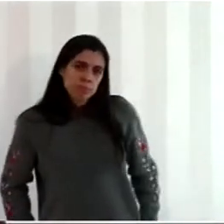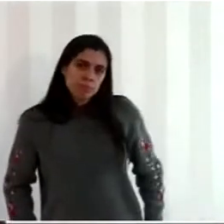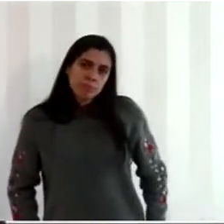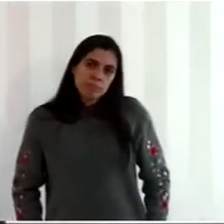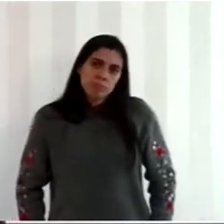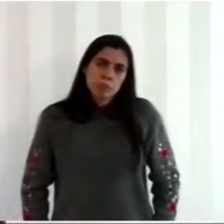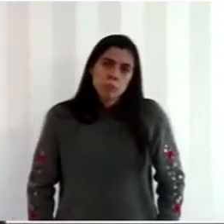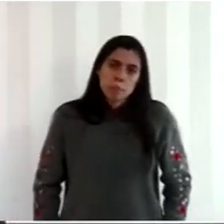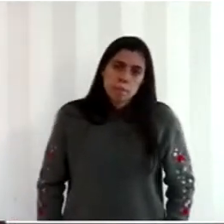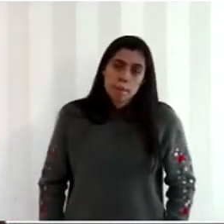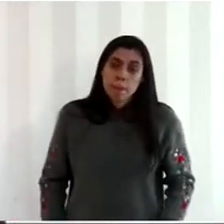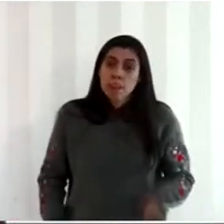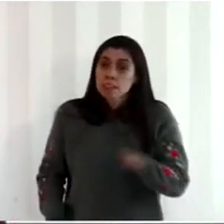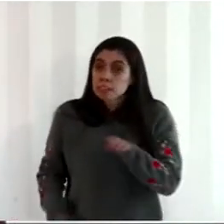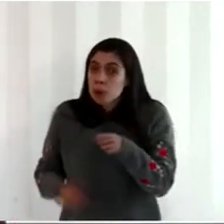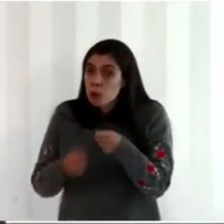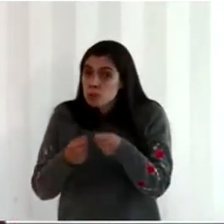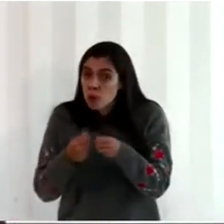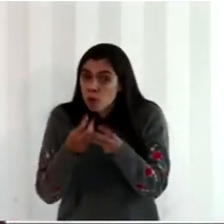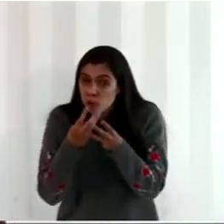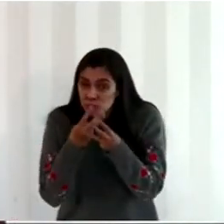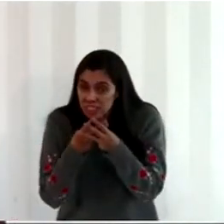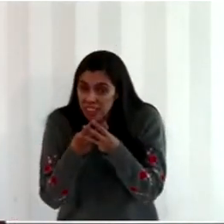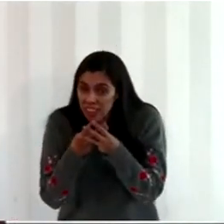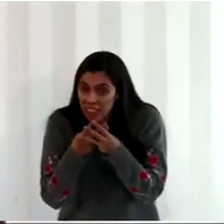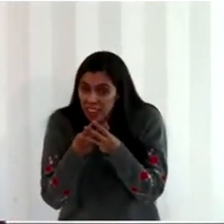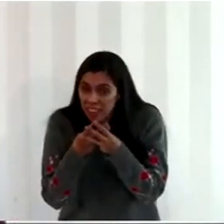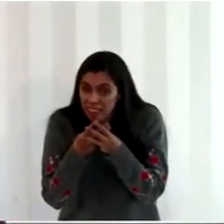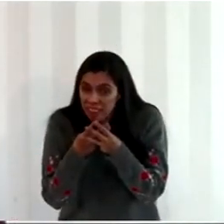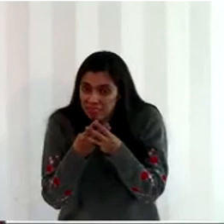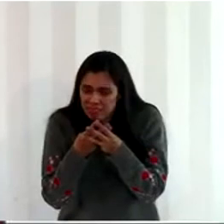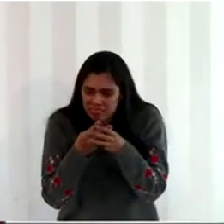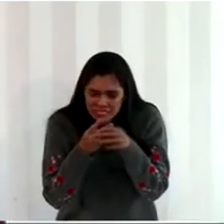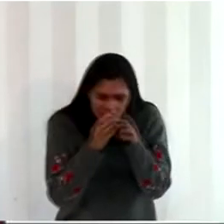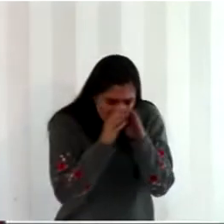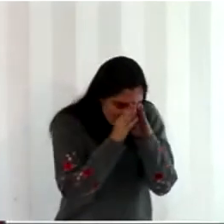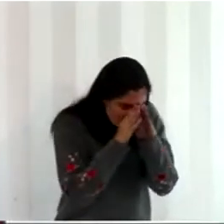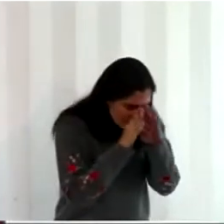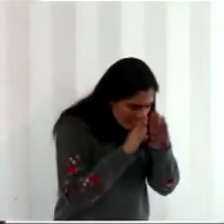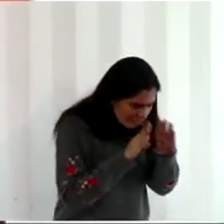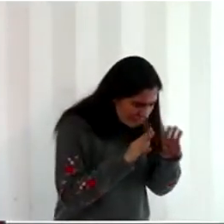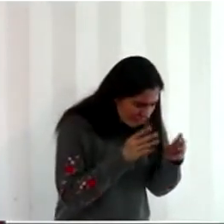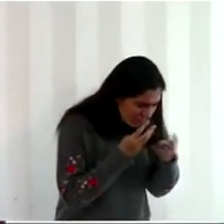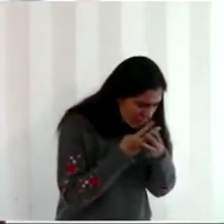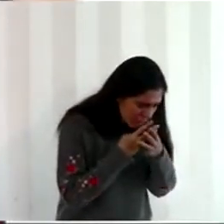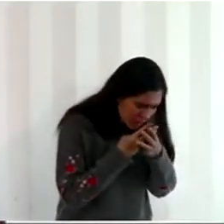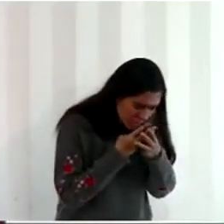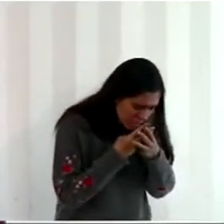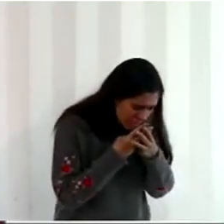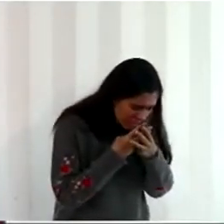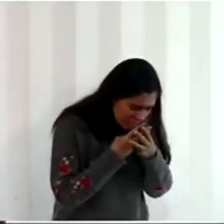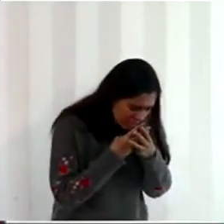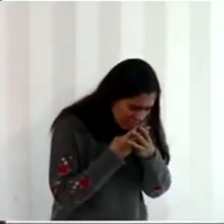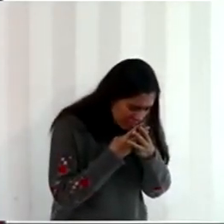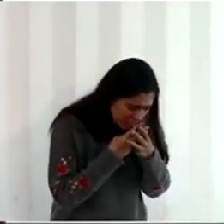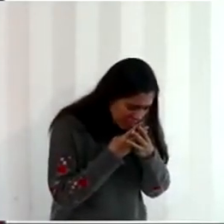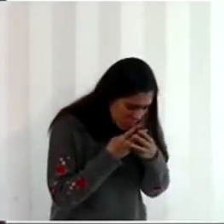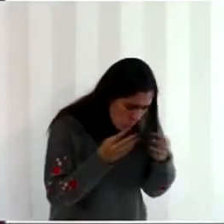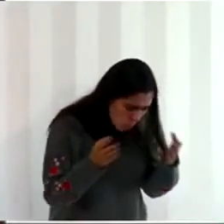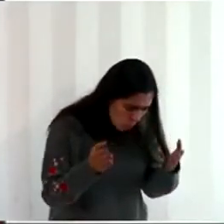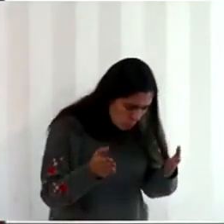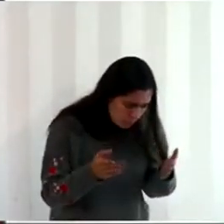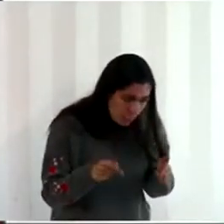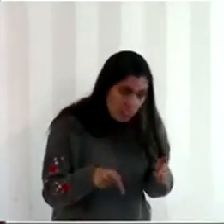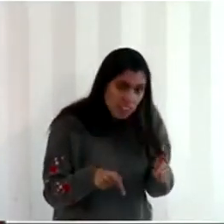precisa confessar. Você precisa se derramar na presença dele. Talvez você comece fazendo isso agora aqui. Mas talvez